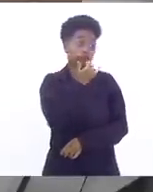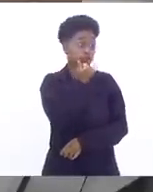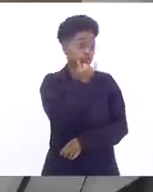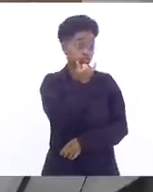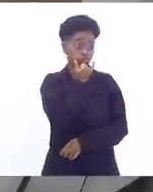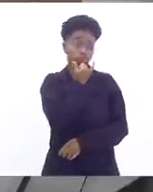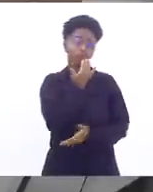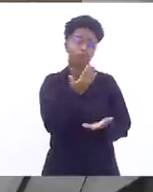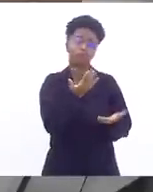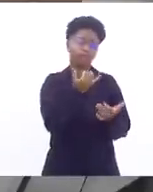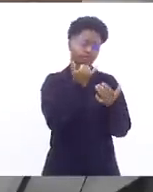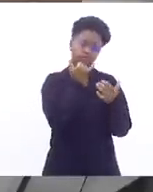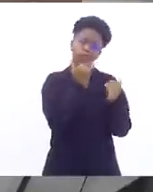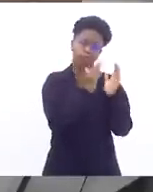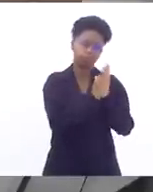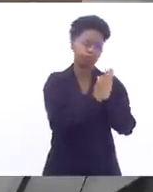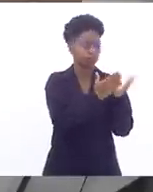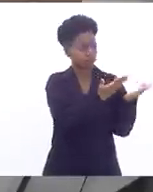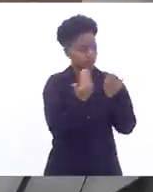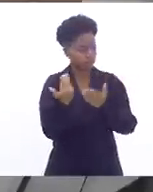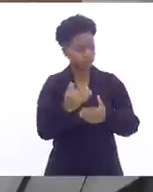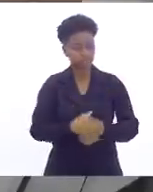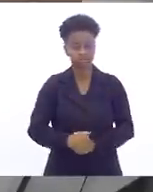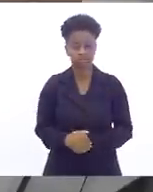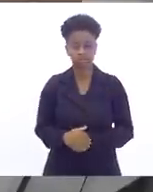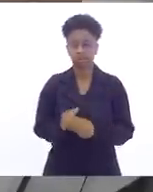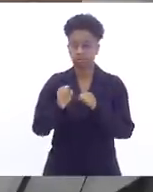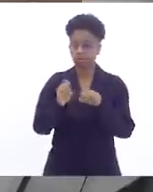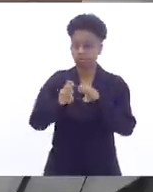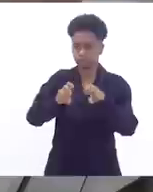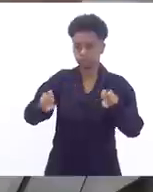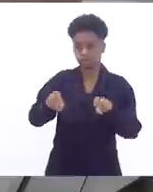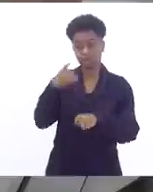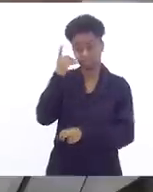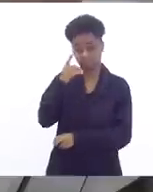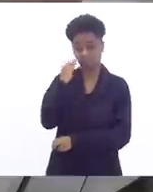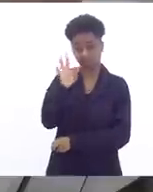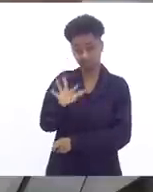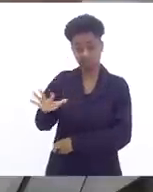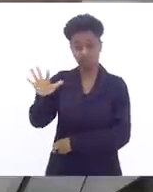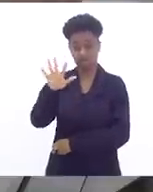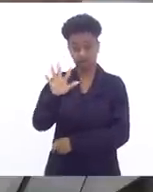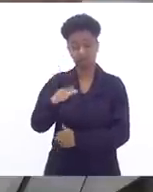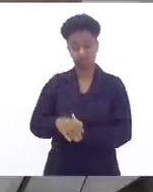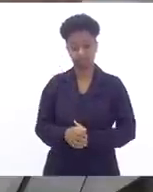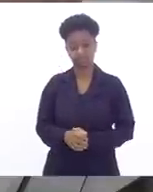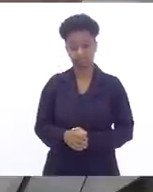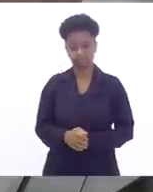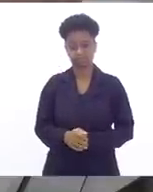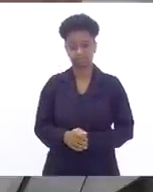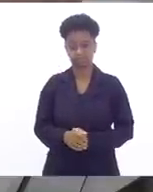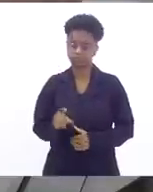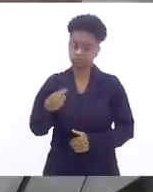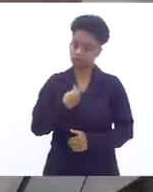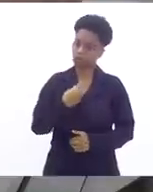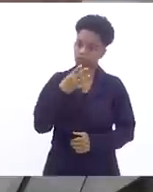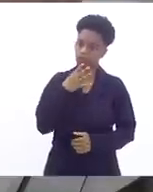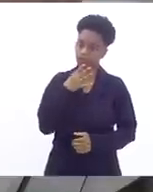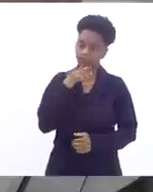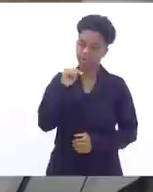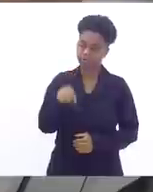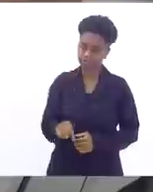Ah por favor Sargento esteja conosco aliás deputado federal nosso querido deputado federal que a gente conheceu aqui